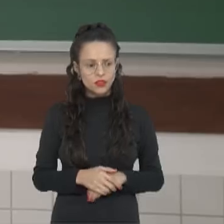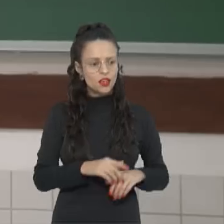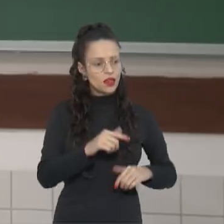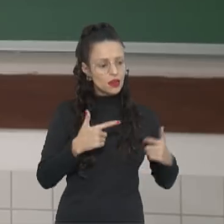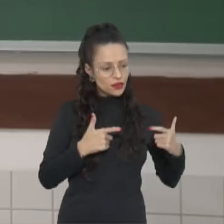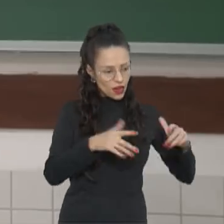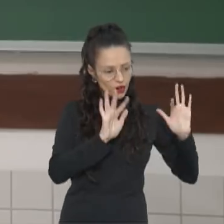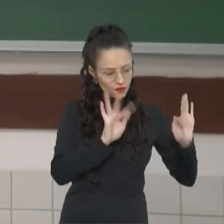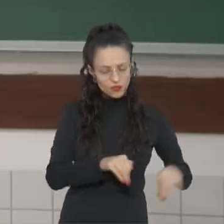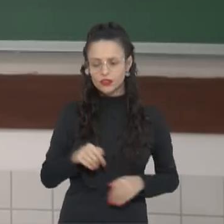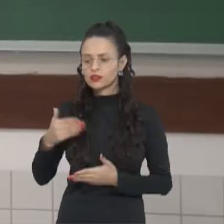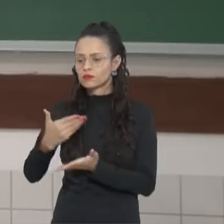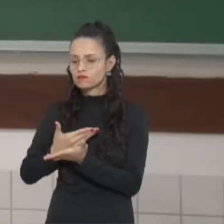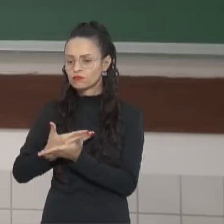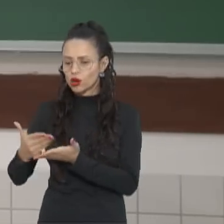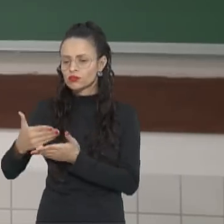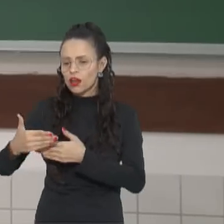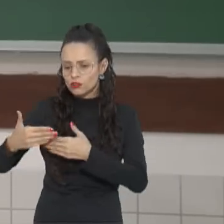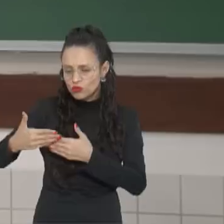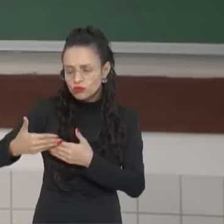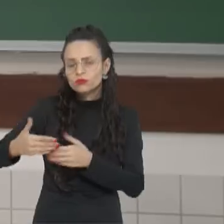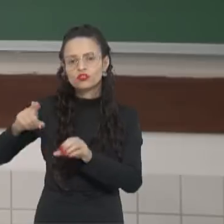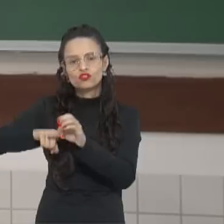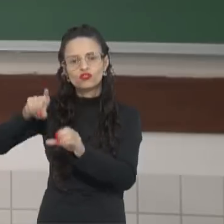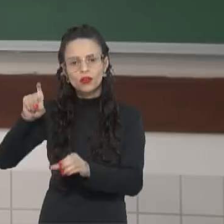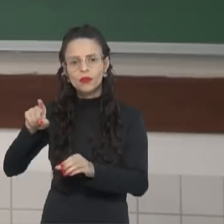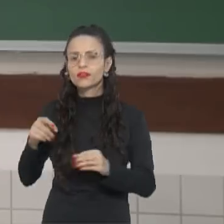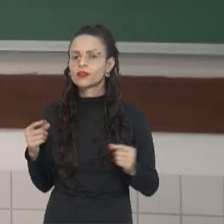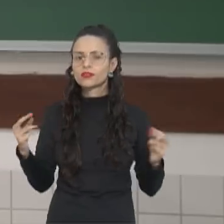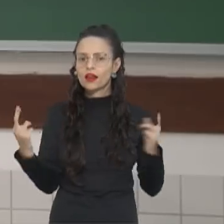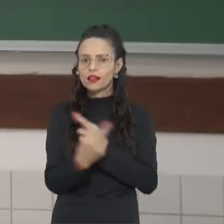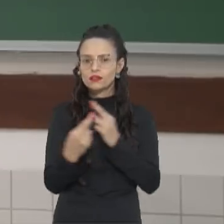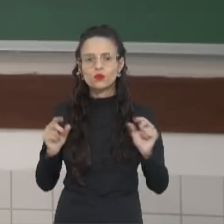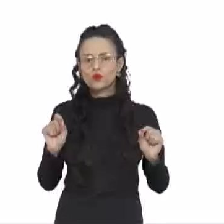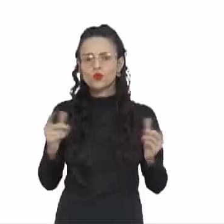da guerra e o início dos processos de independência?